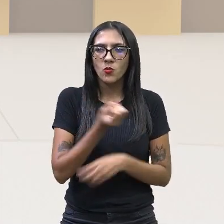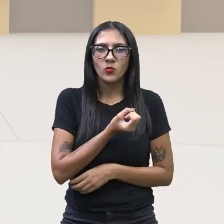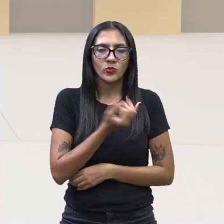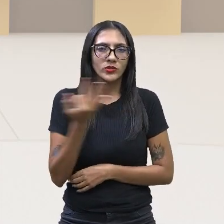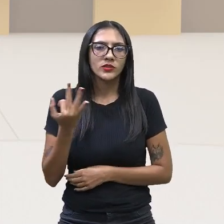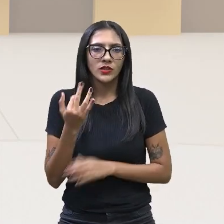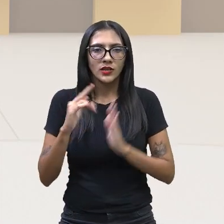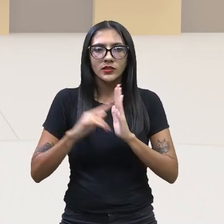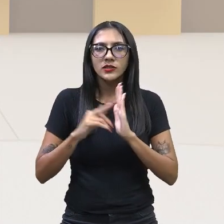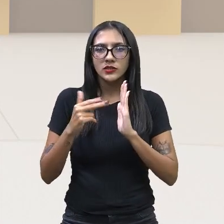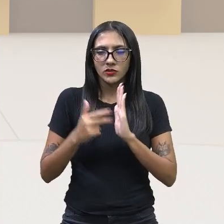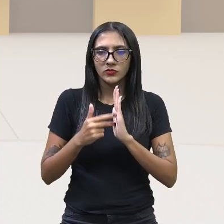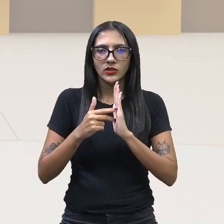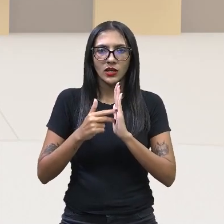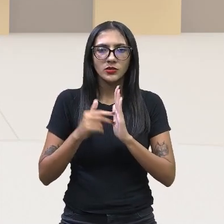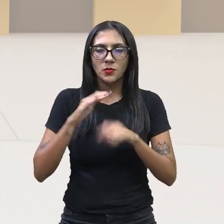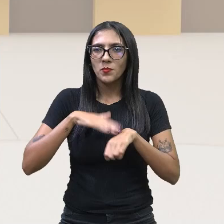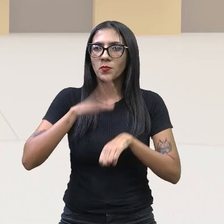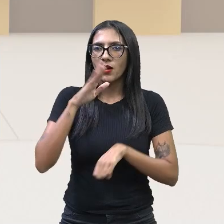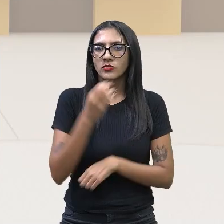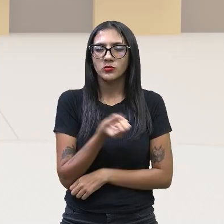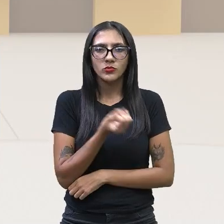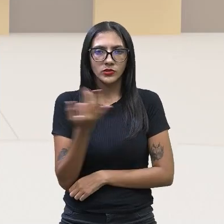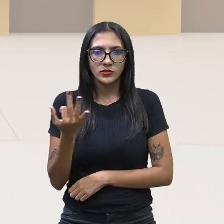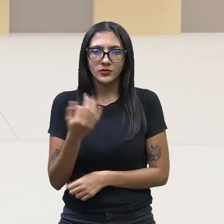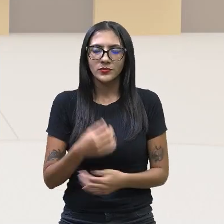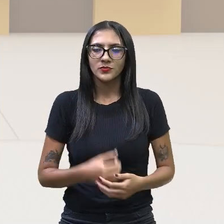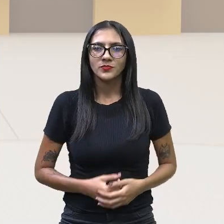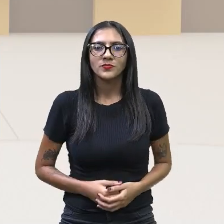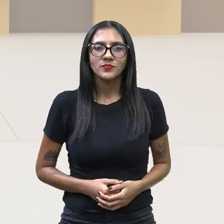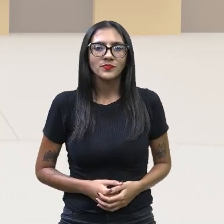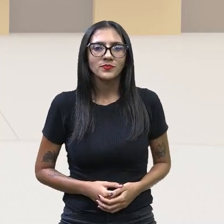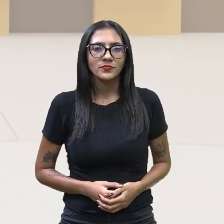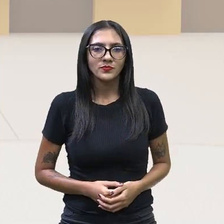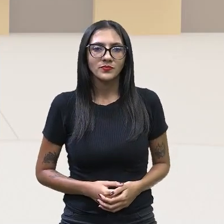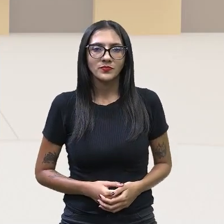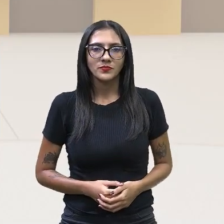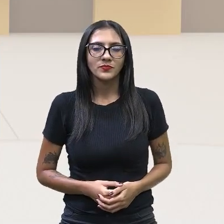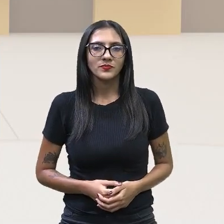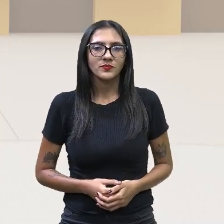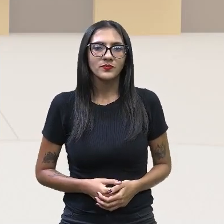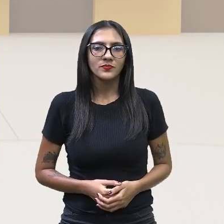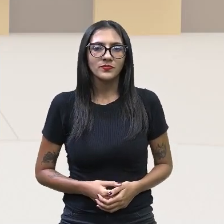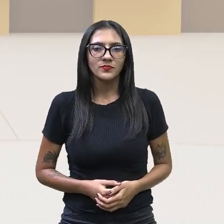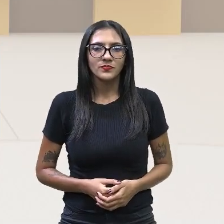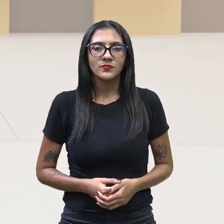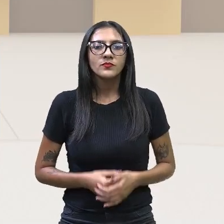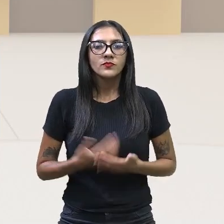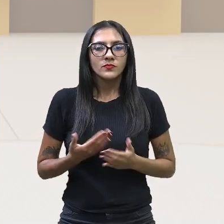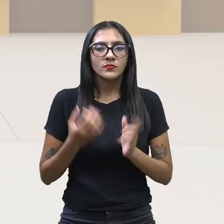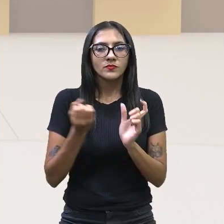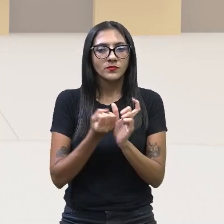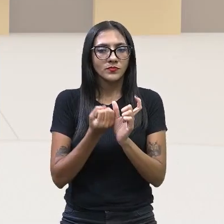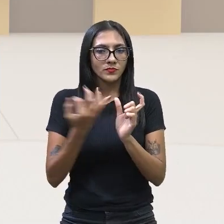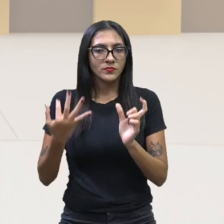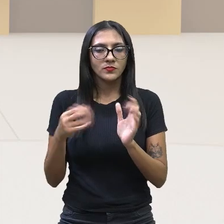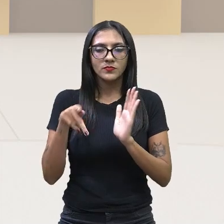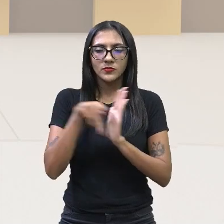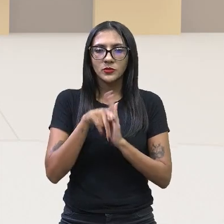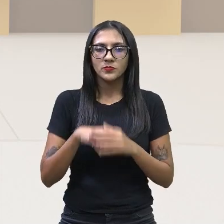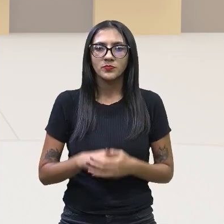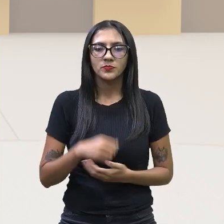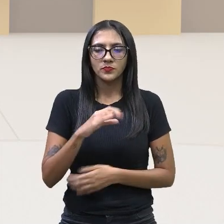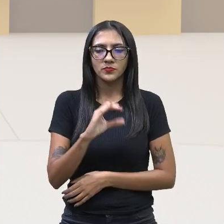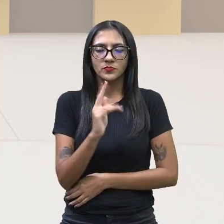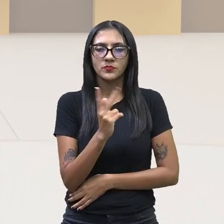vez de dizer só Mais de um. mais de um, Perfeito. aí começou a ter o plural. Perfeito. Olha só, então, plural dos substantivos irregulares. Nós temos